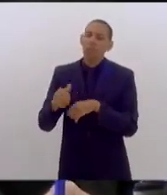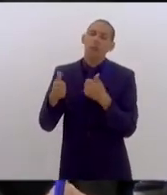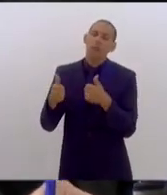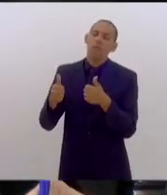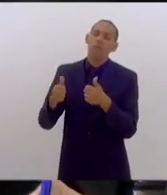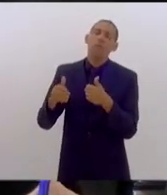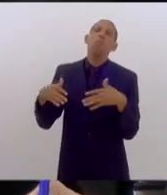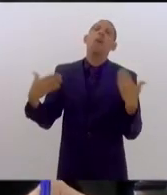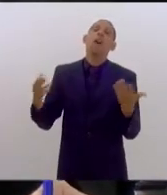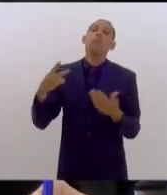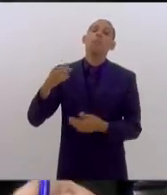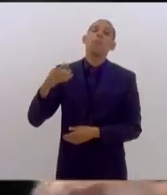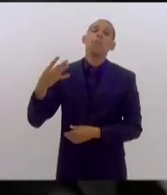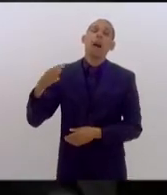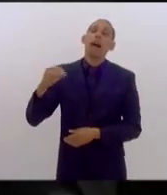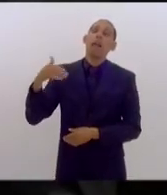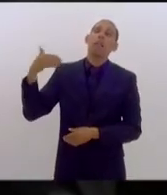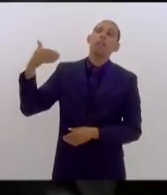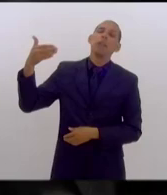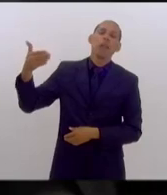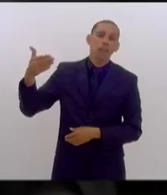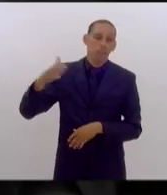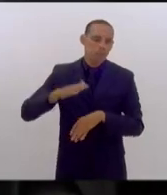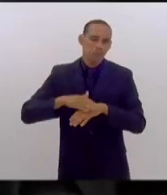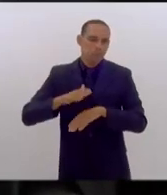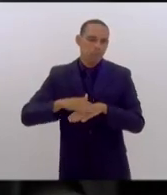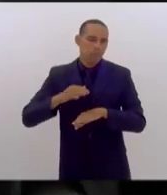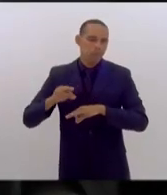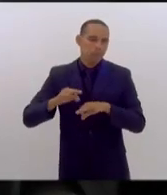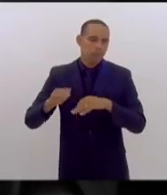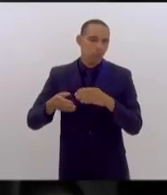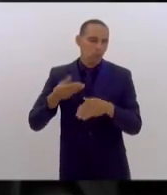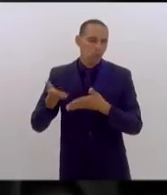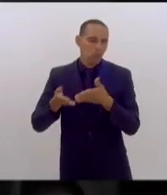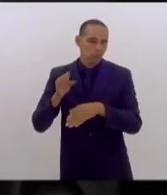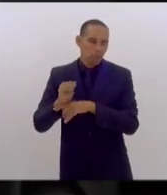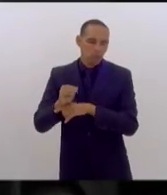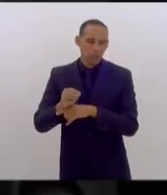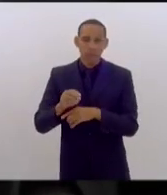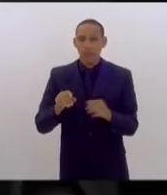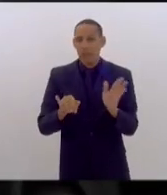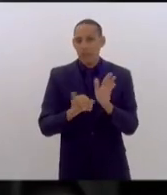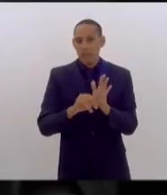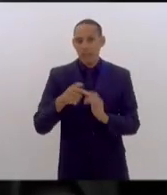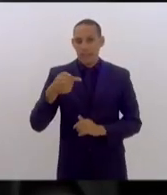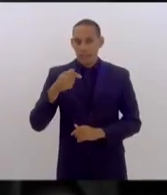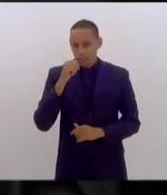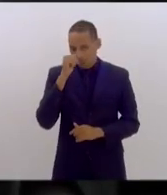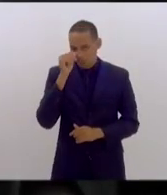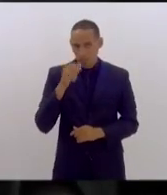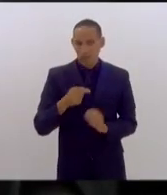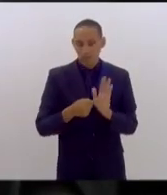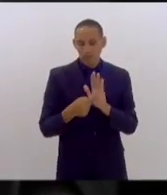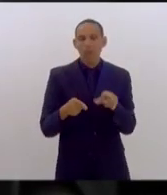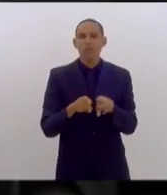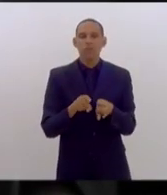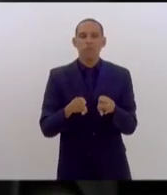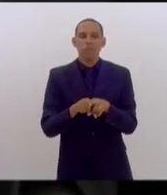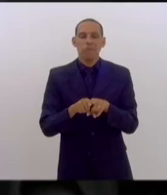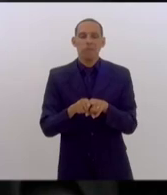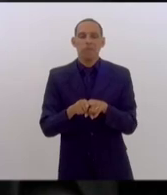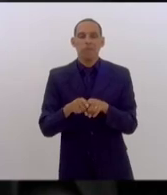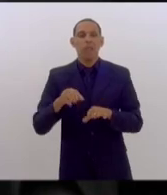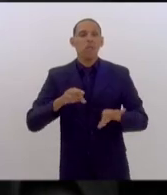no ano de dois mil e quarenta e finalmente o 7 apresentar também